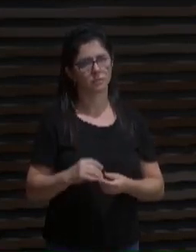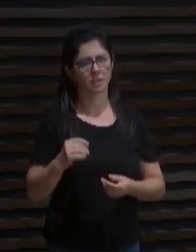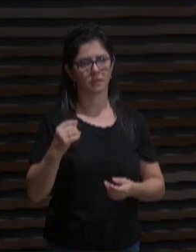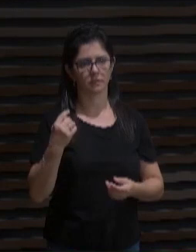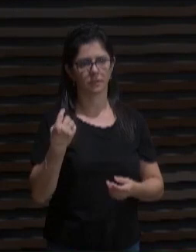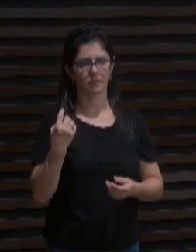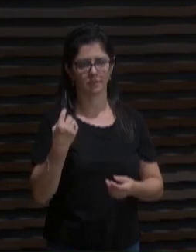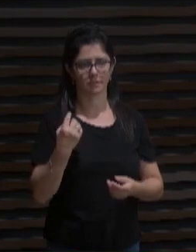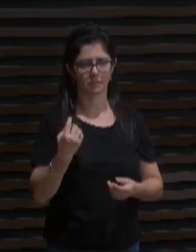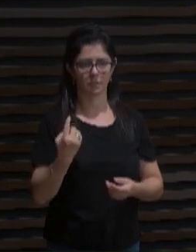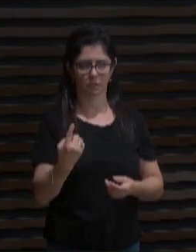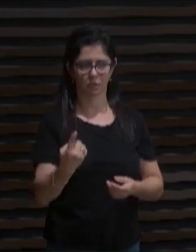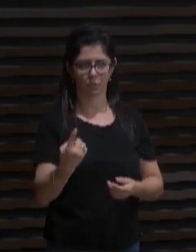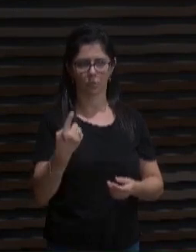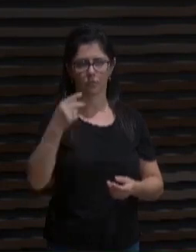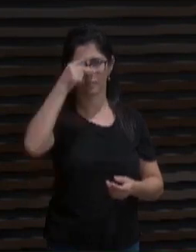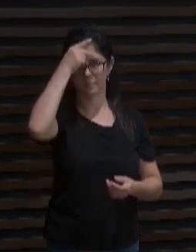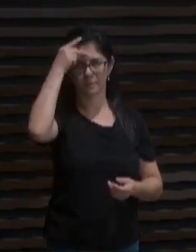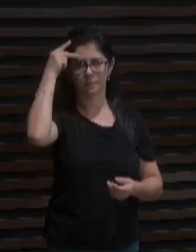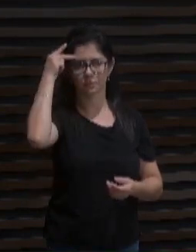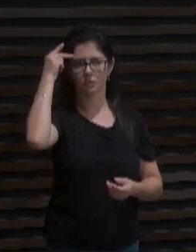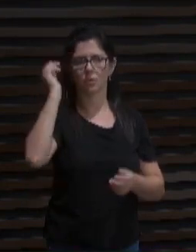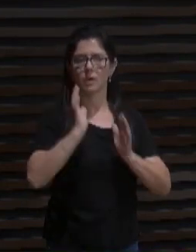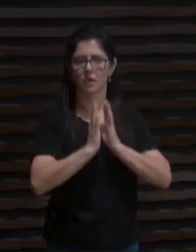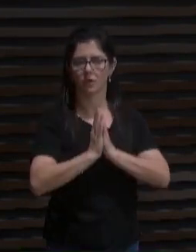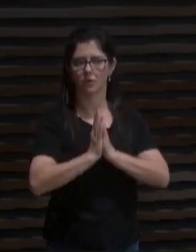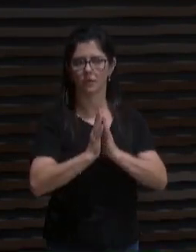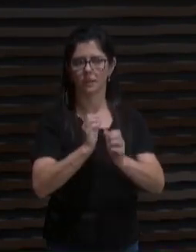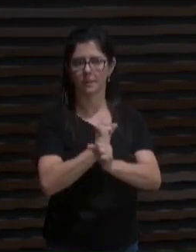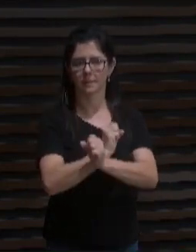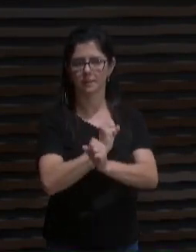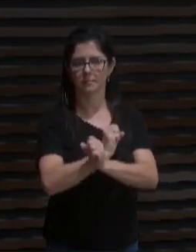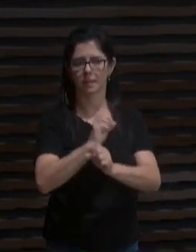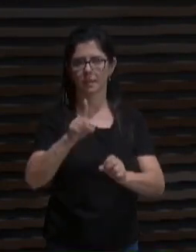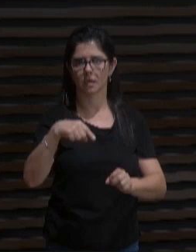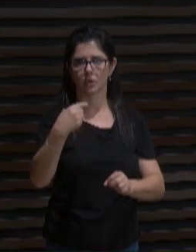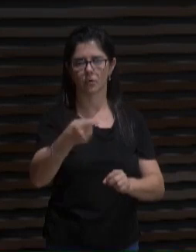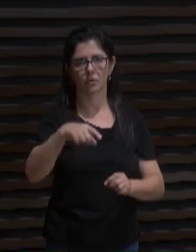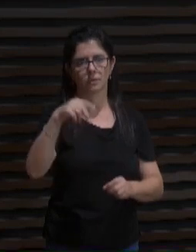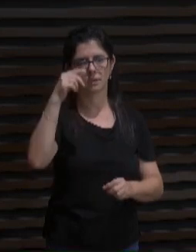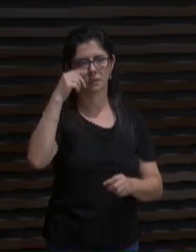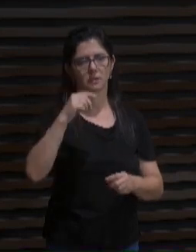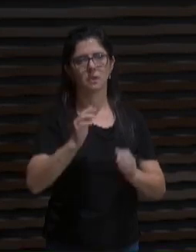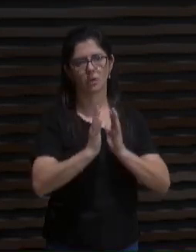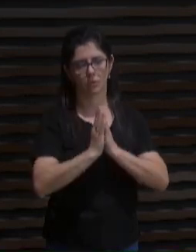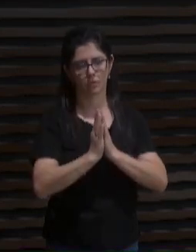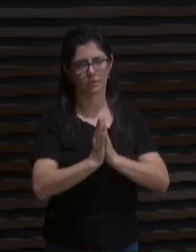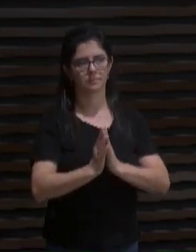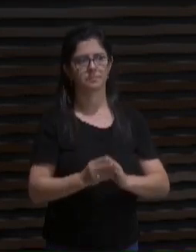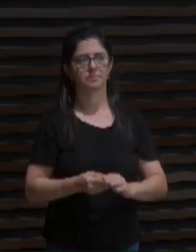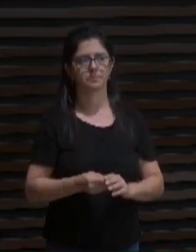precisamos saber o que está sendo dito. Não adianta 50 orar ao mesmo tempo, um de cada vez, para que